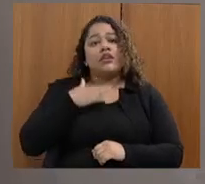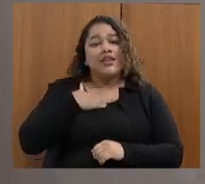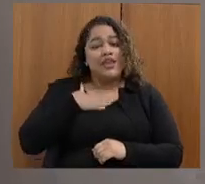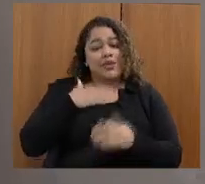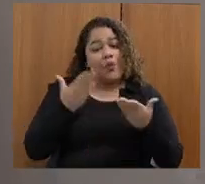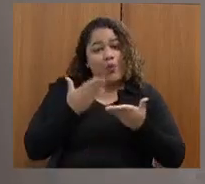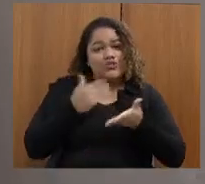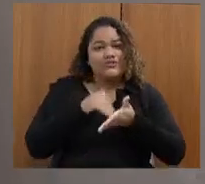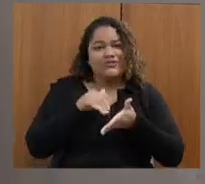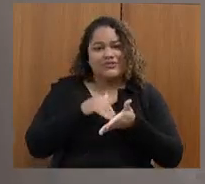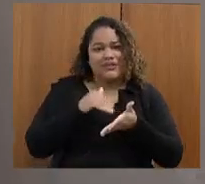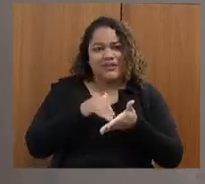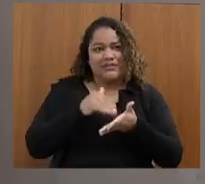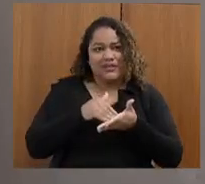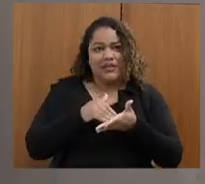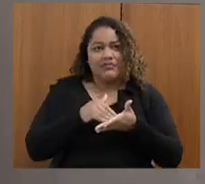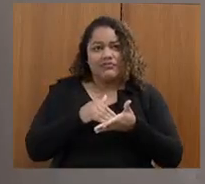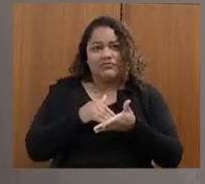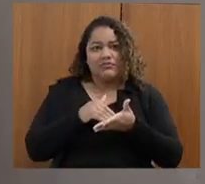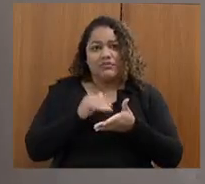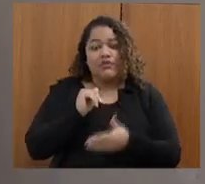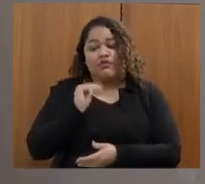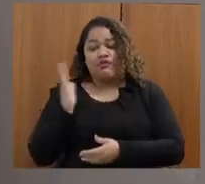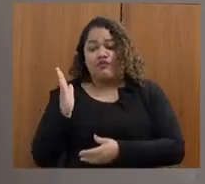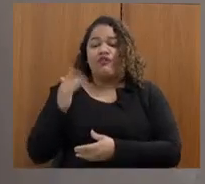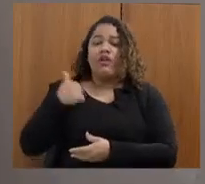Voltarei para sala de aula